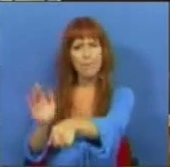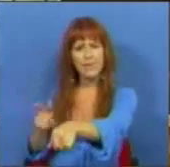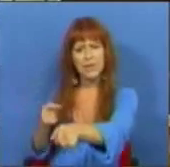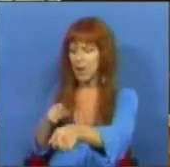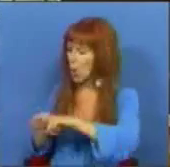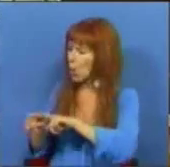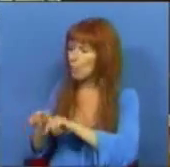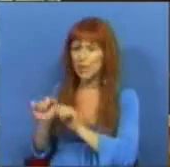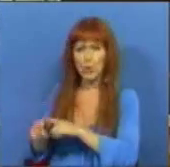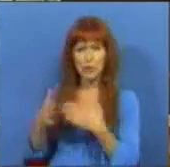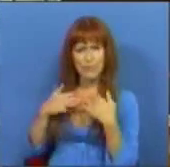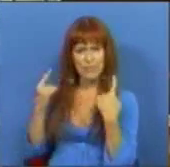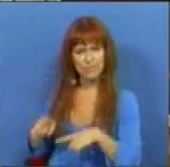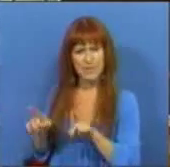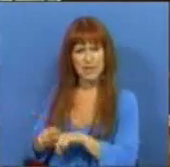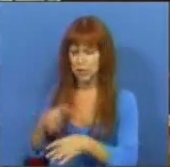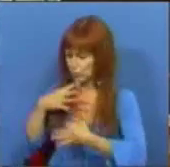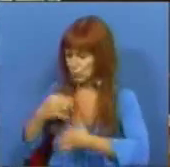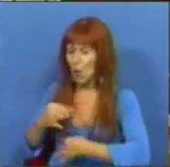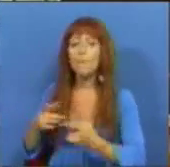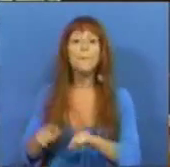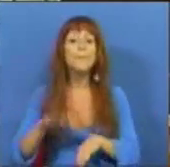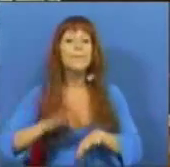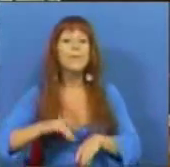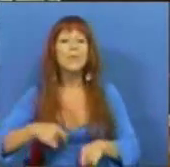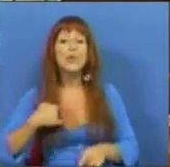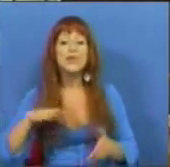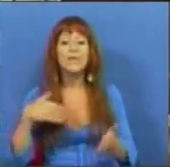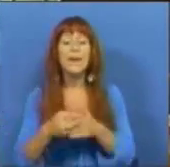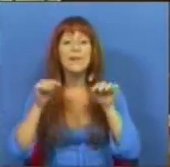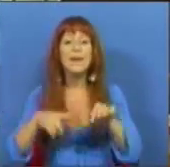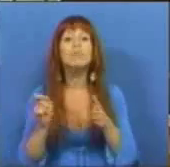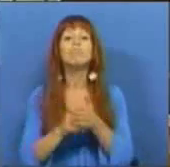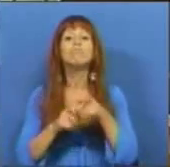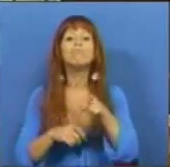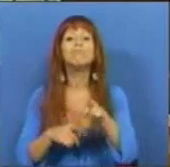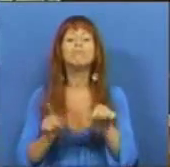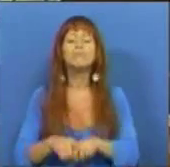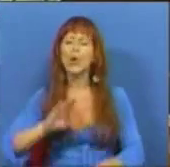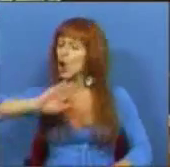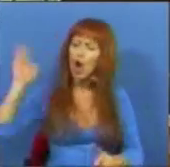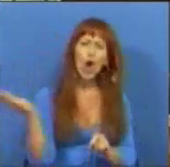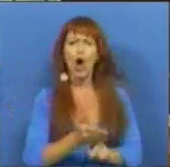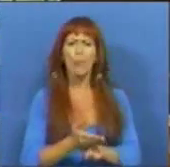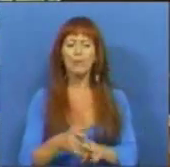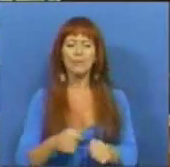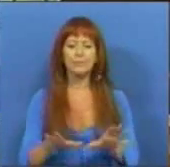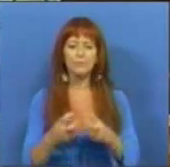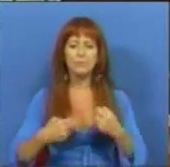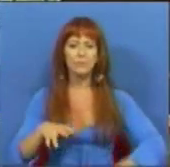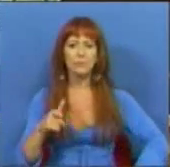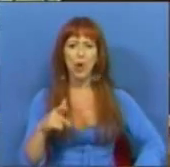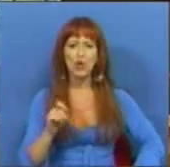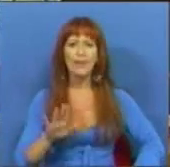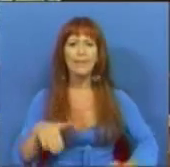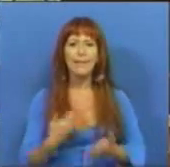uma política com responsabilidade completa. E é por isso que quero deixar aqui registado a condenação pela bancada do Bloco